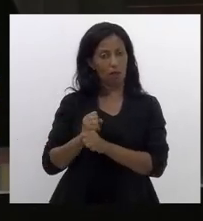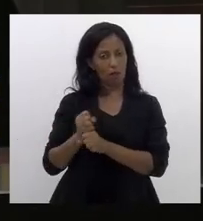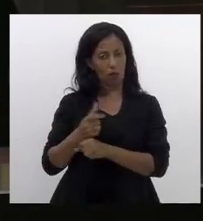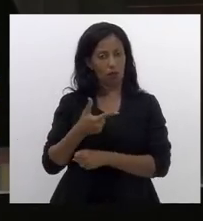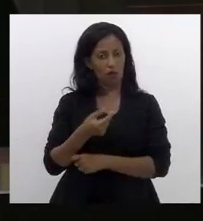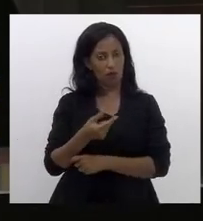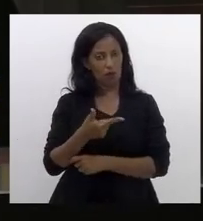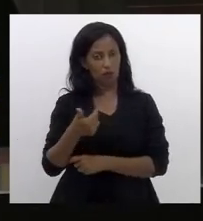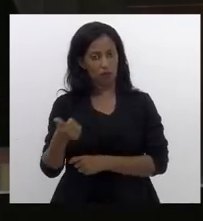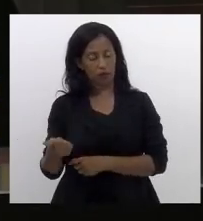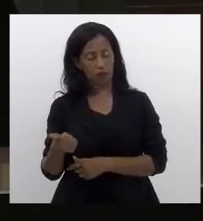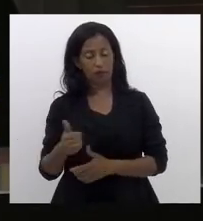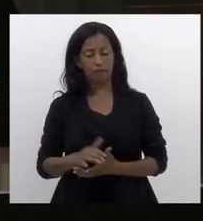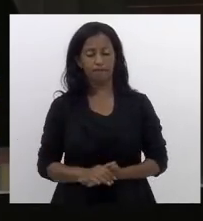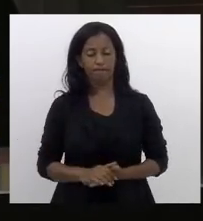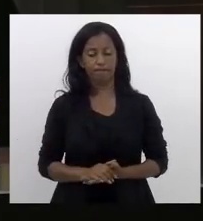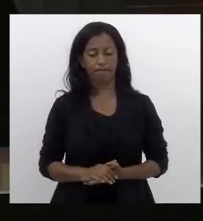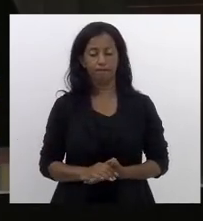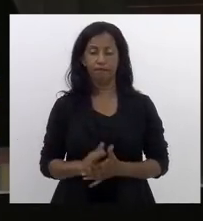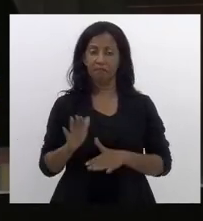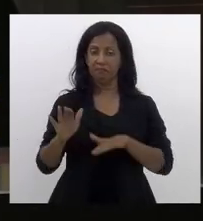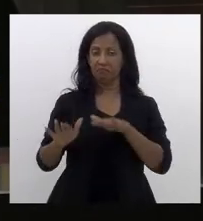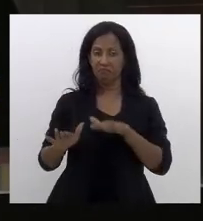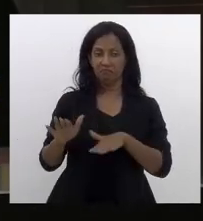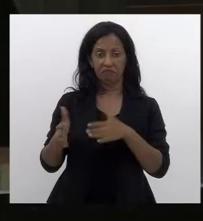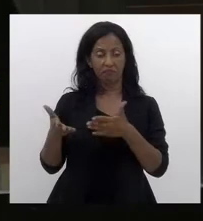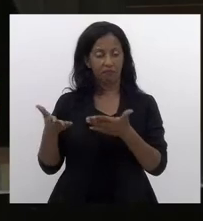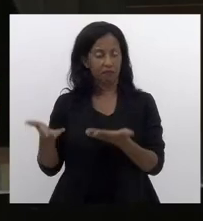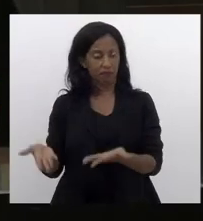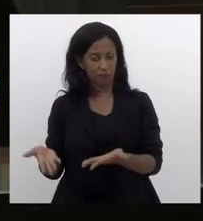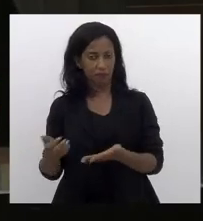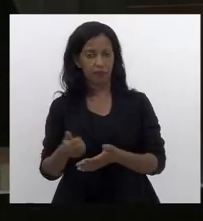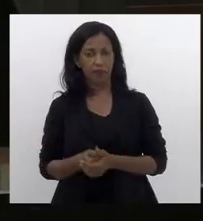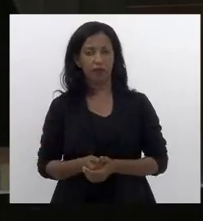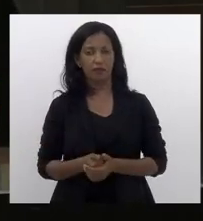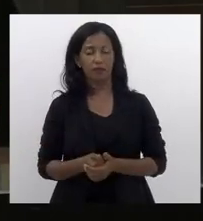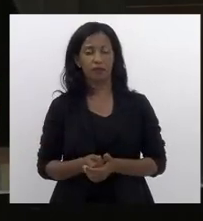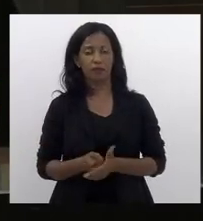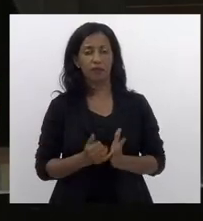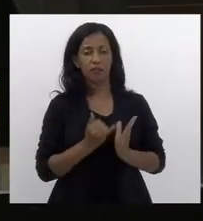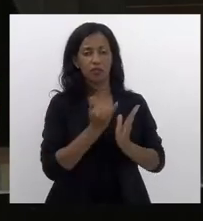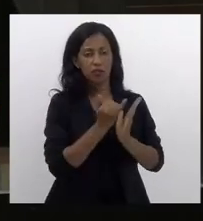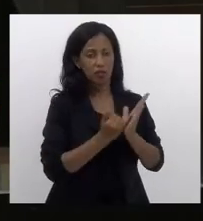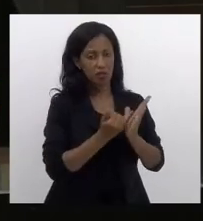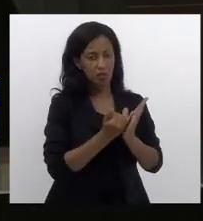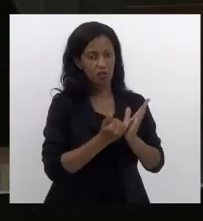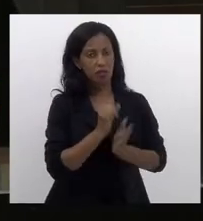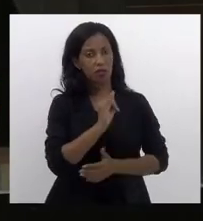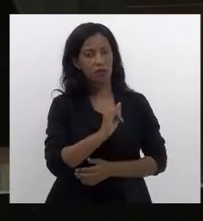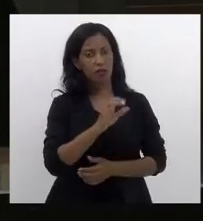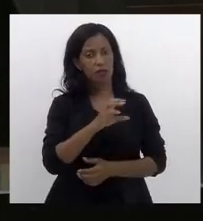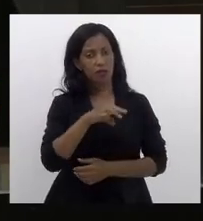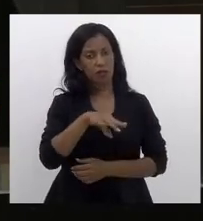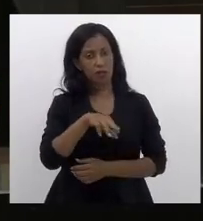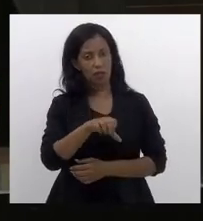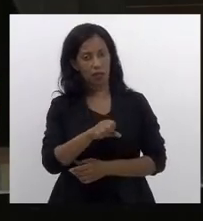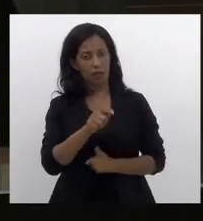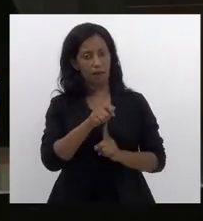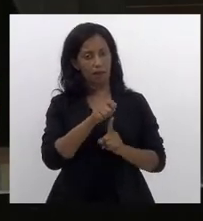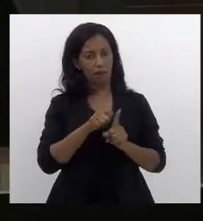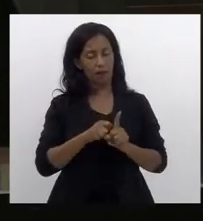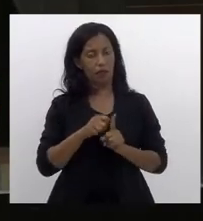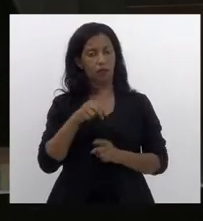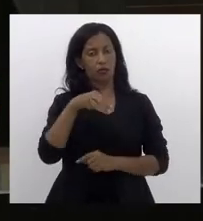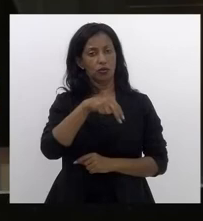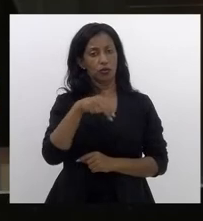encerrado. Então, independente ainda das receitas do ICMS, do mês de